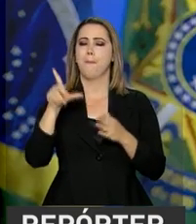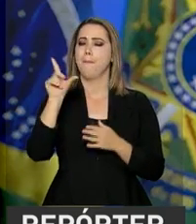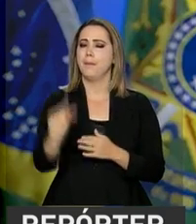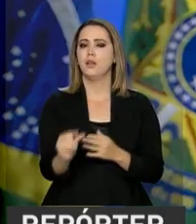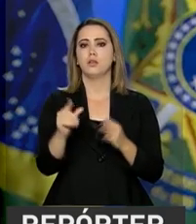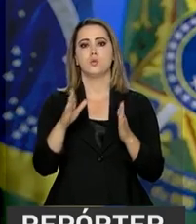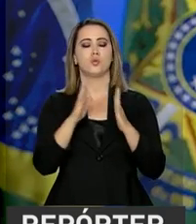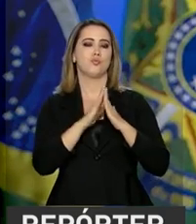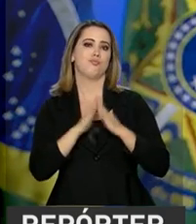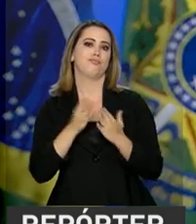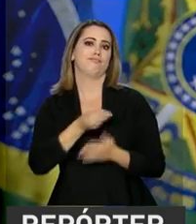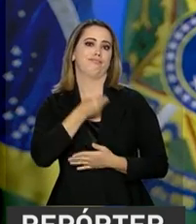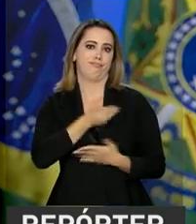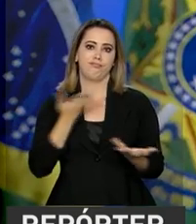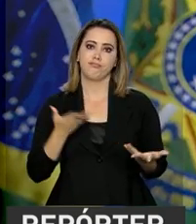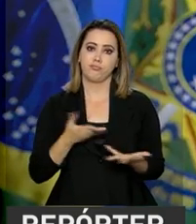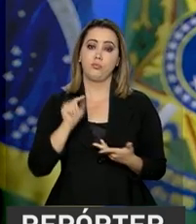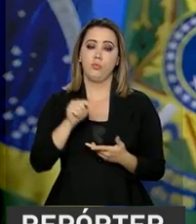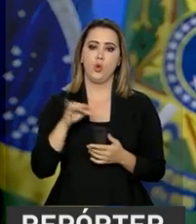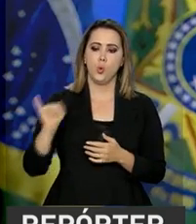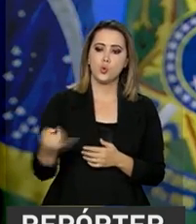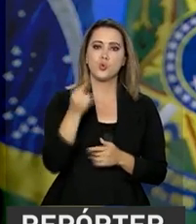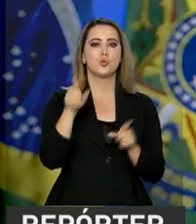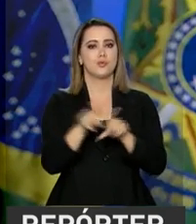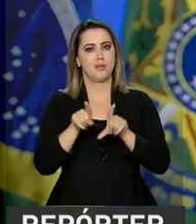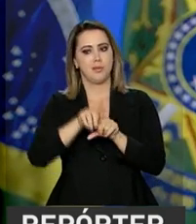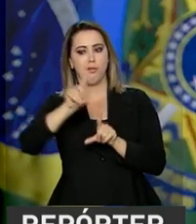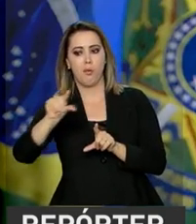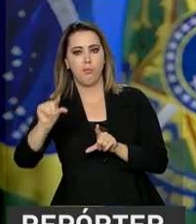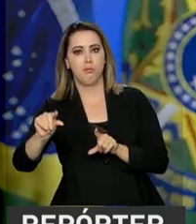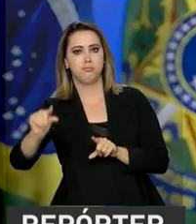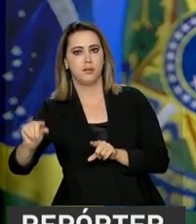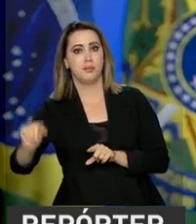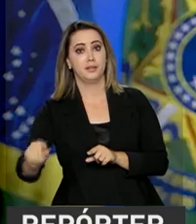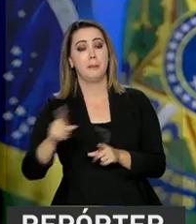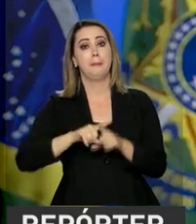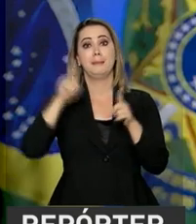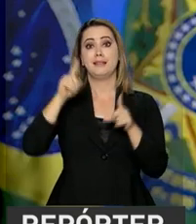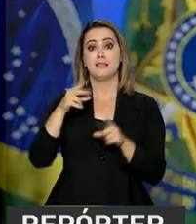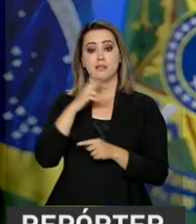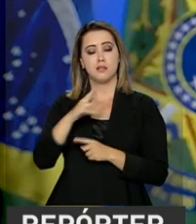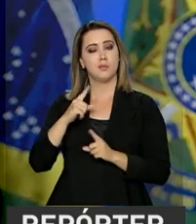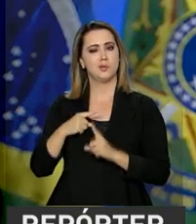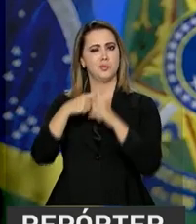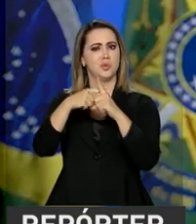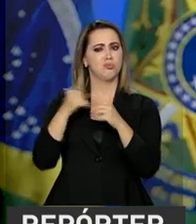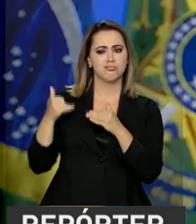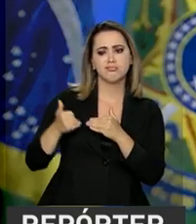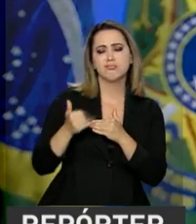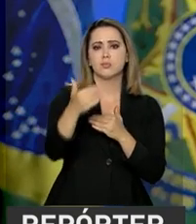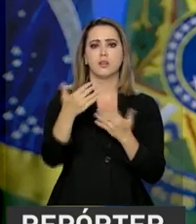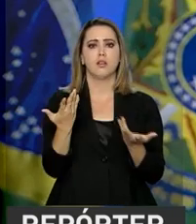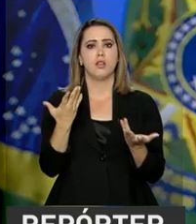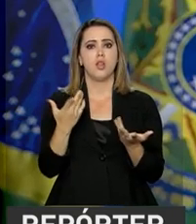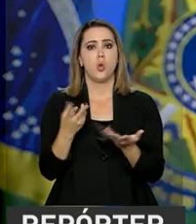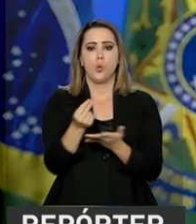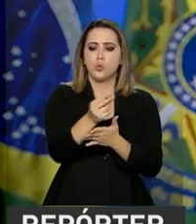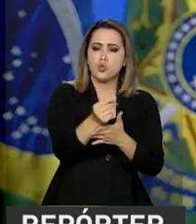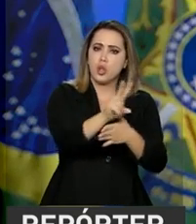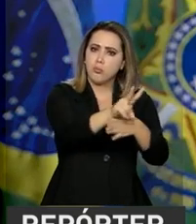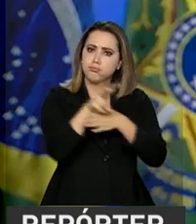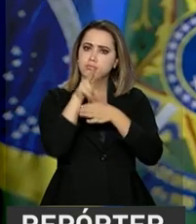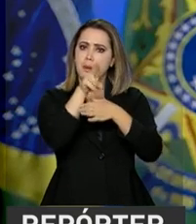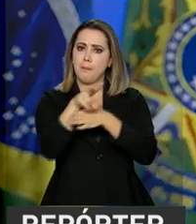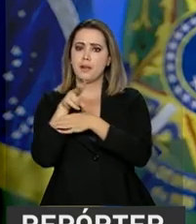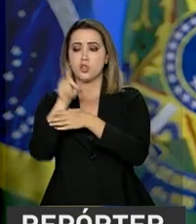o juros segu em ritmo de queda mas os resultados positivos Não Param por aí o crédito para a pessoa